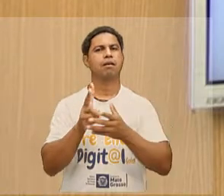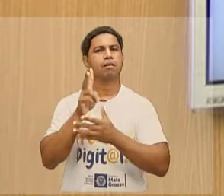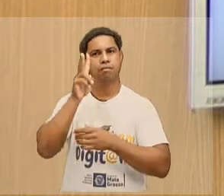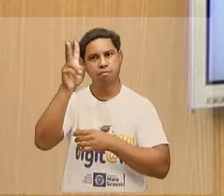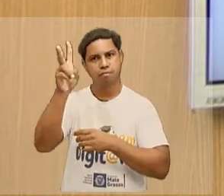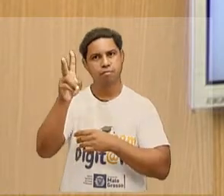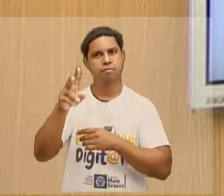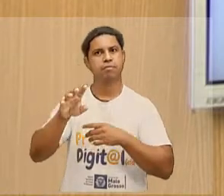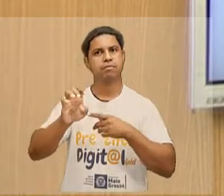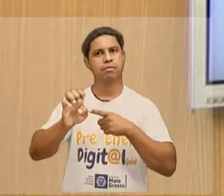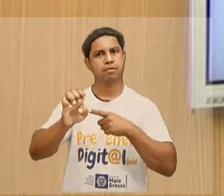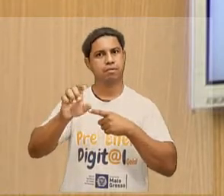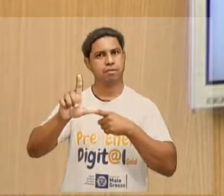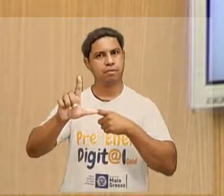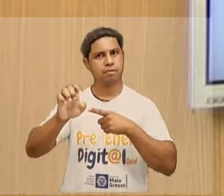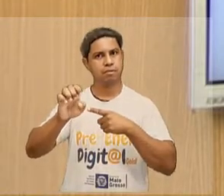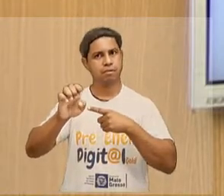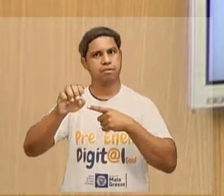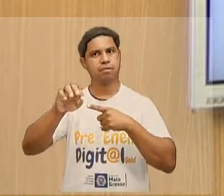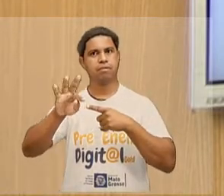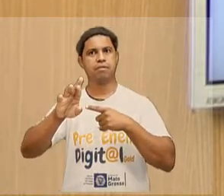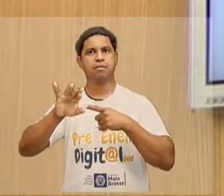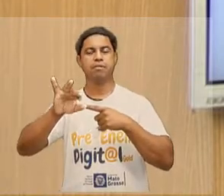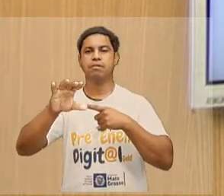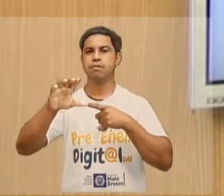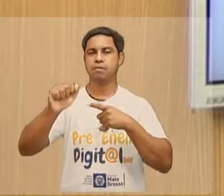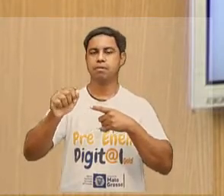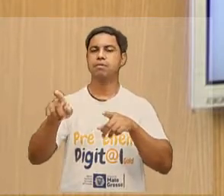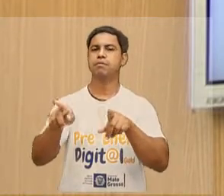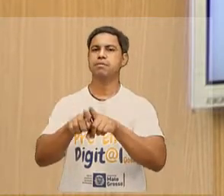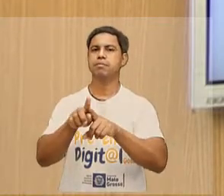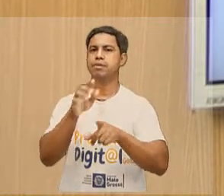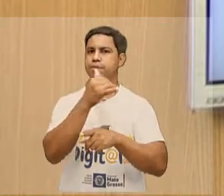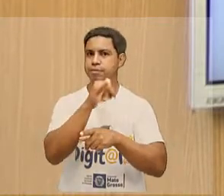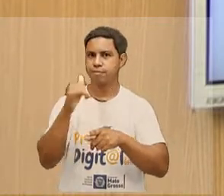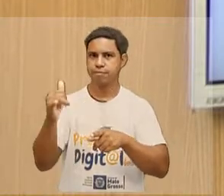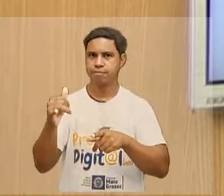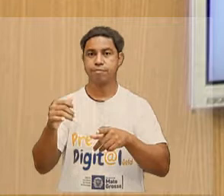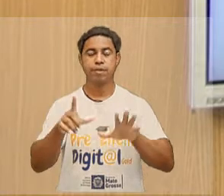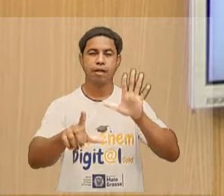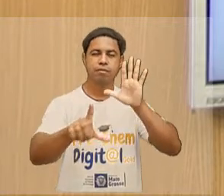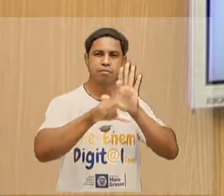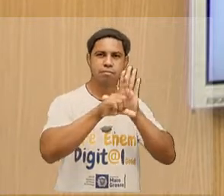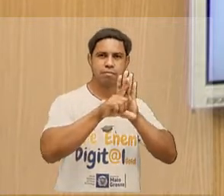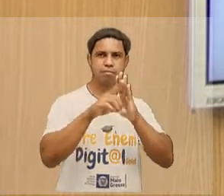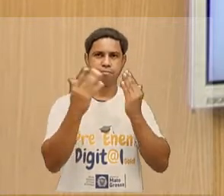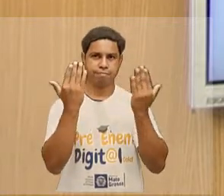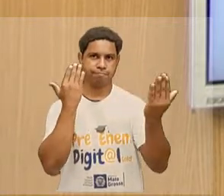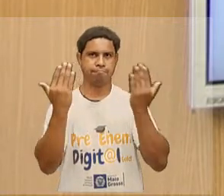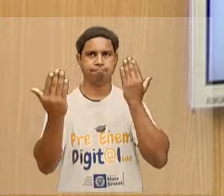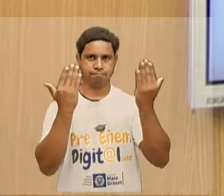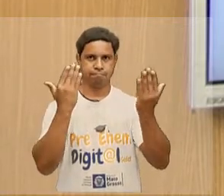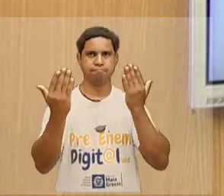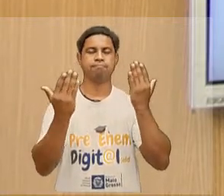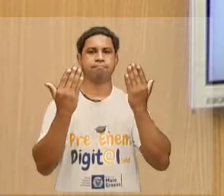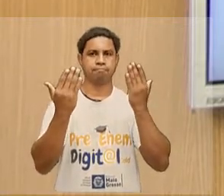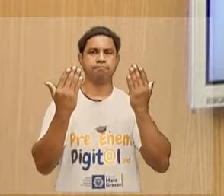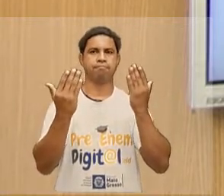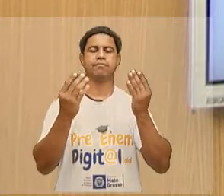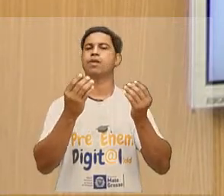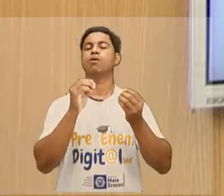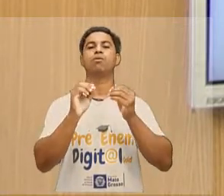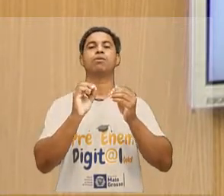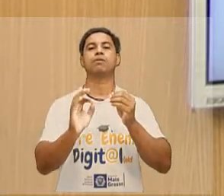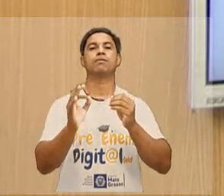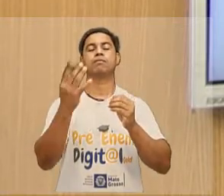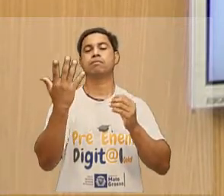da lei de Coulomb com a lei da gravitação universal. Porque muitas vezes há